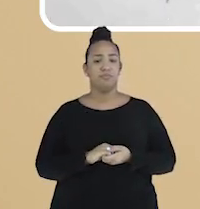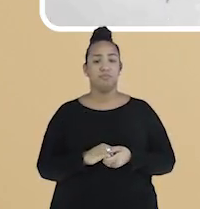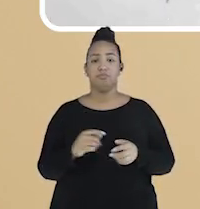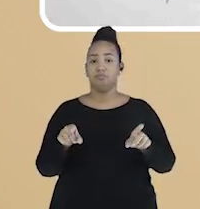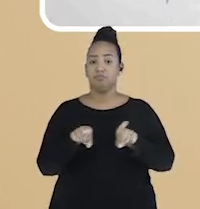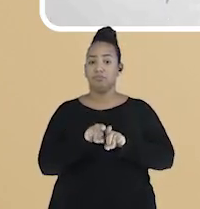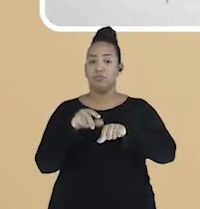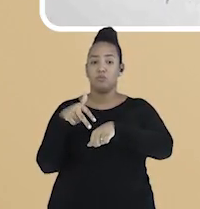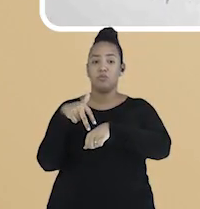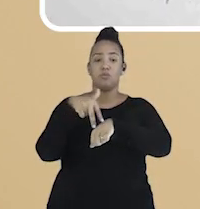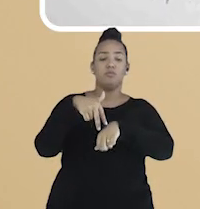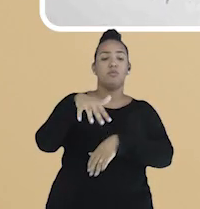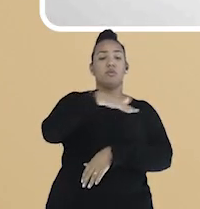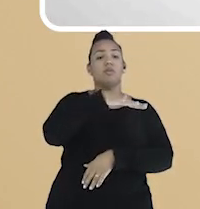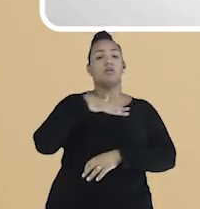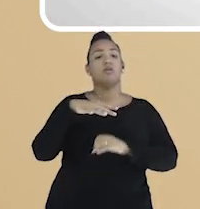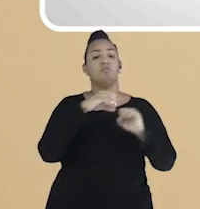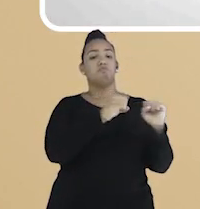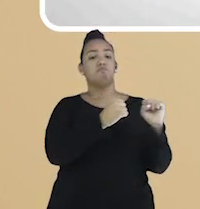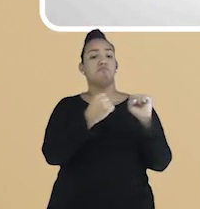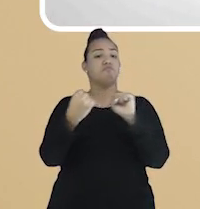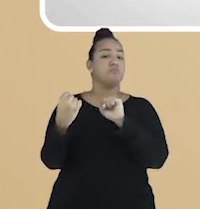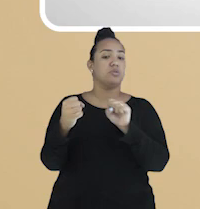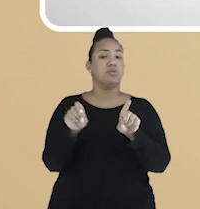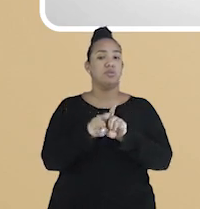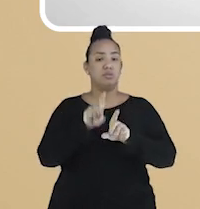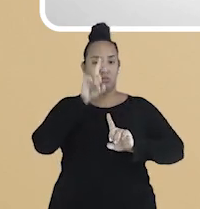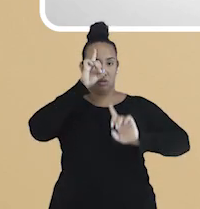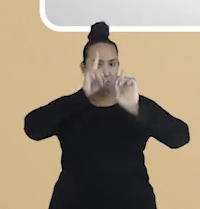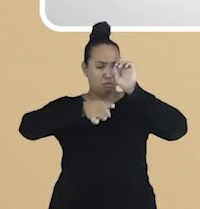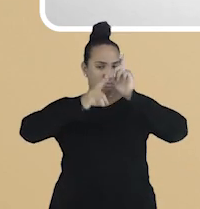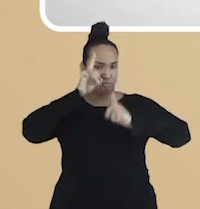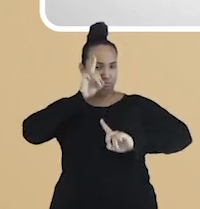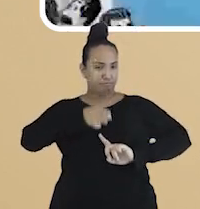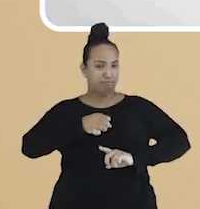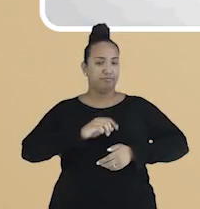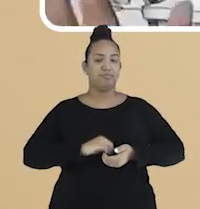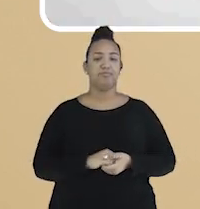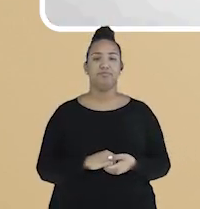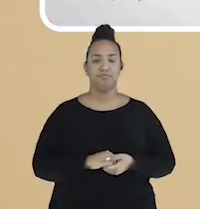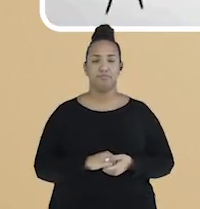Quando ocupam espaços de poder e decisão.